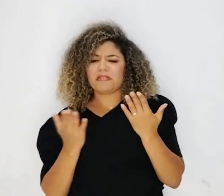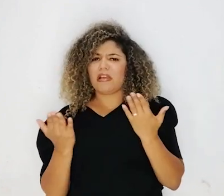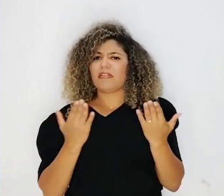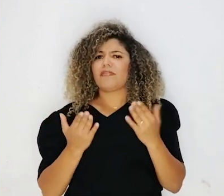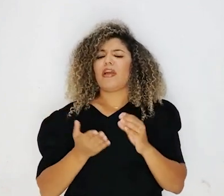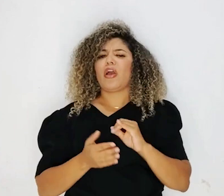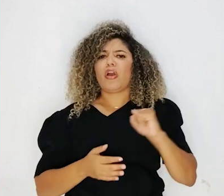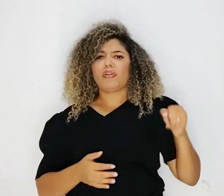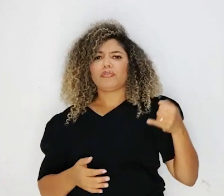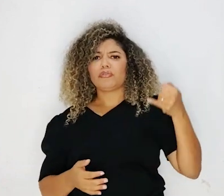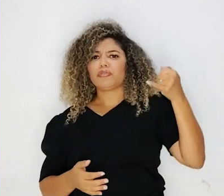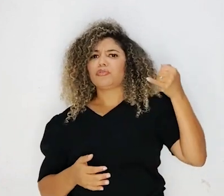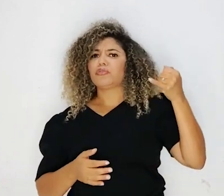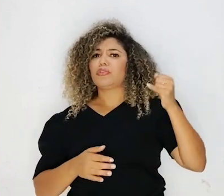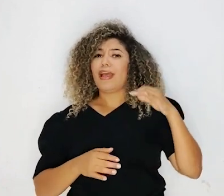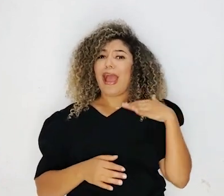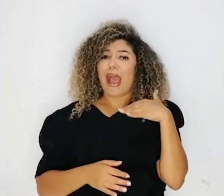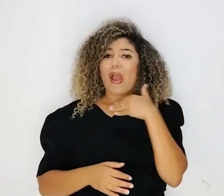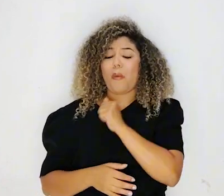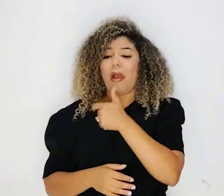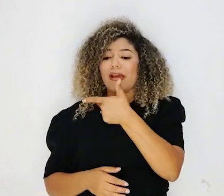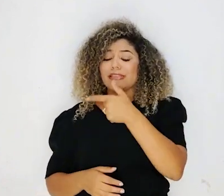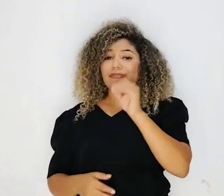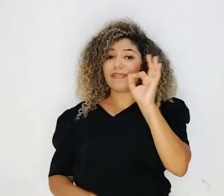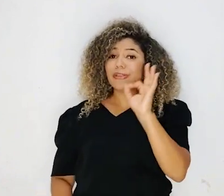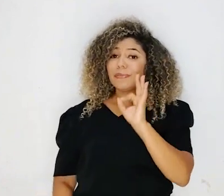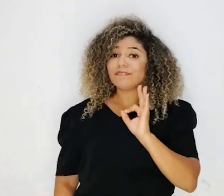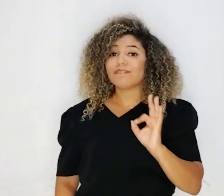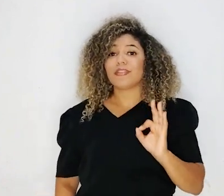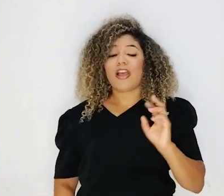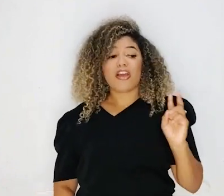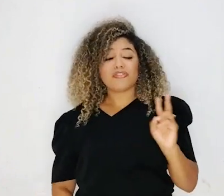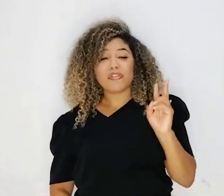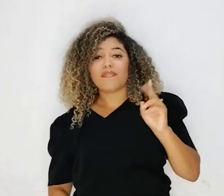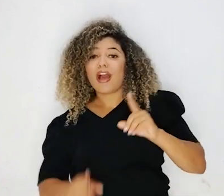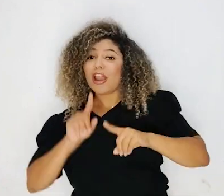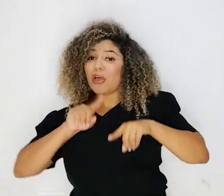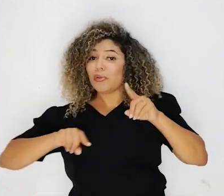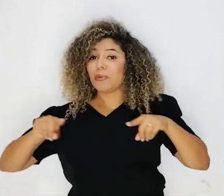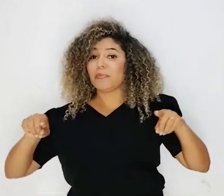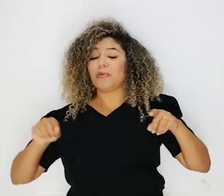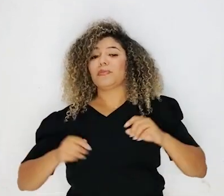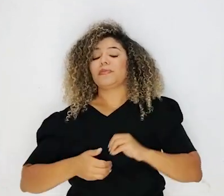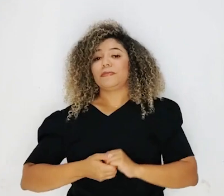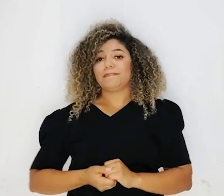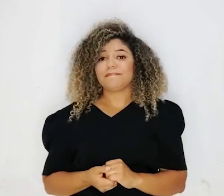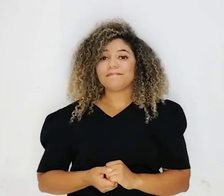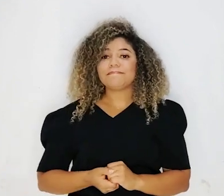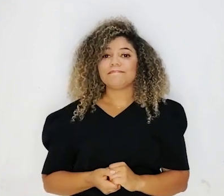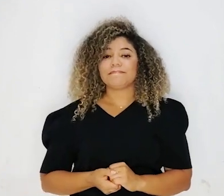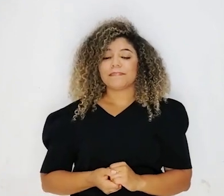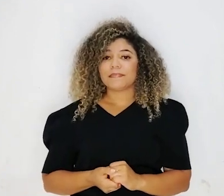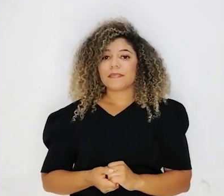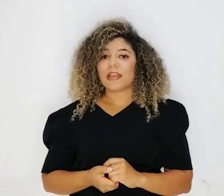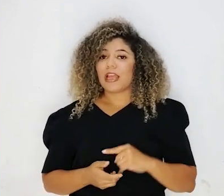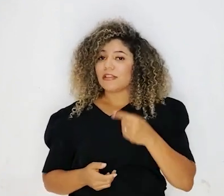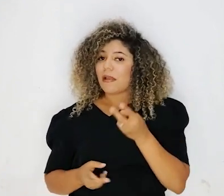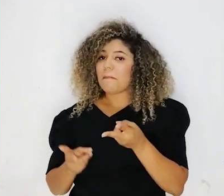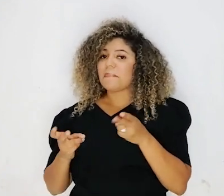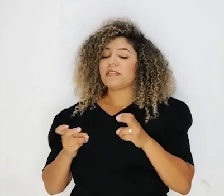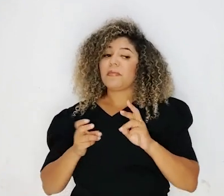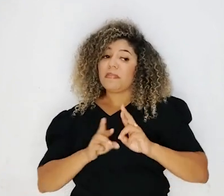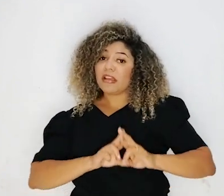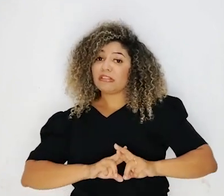pessoal. Aqui os juros ele já está chegando a quase 20% do valor do produto, né? Então já dá